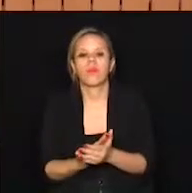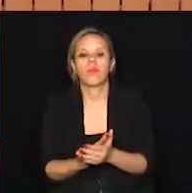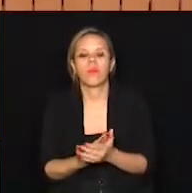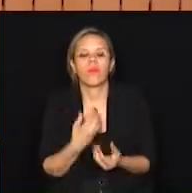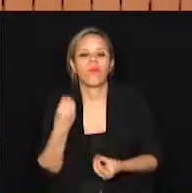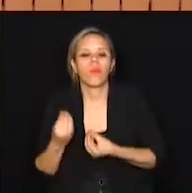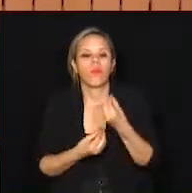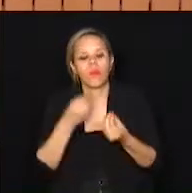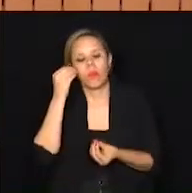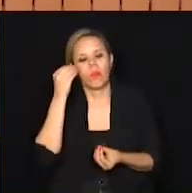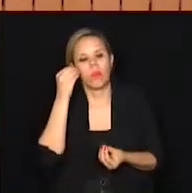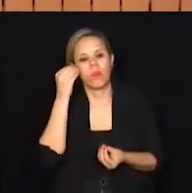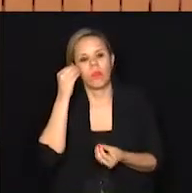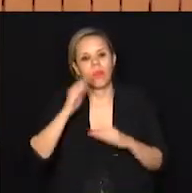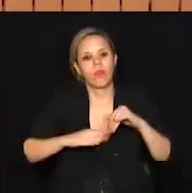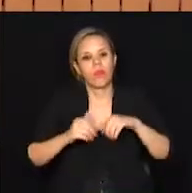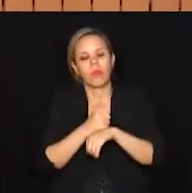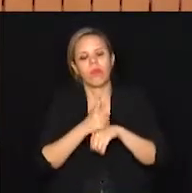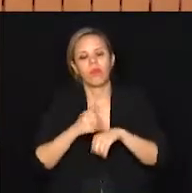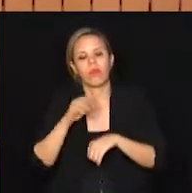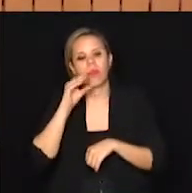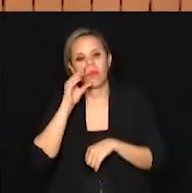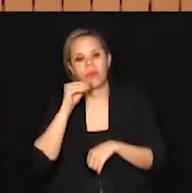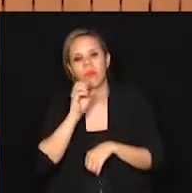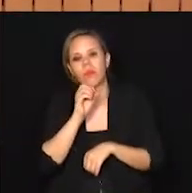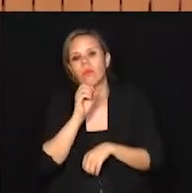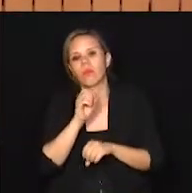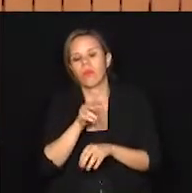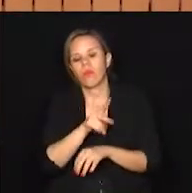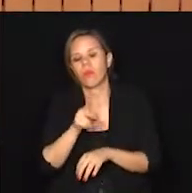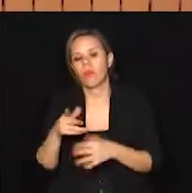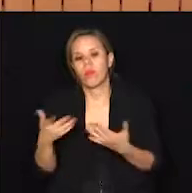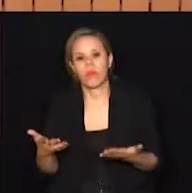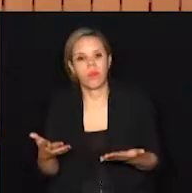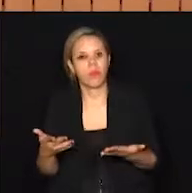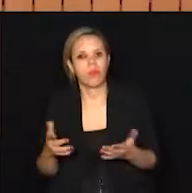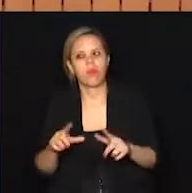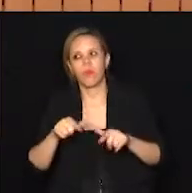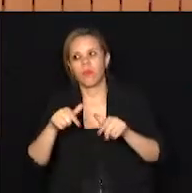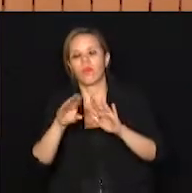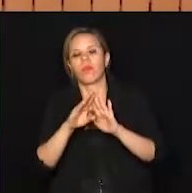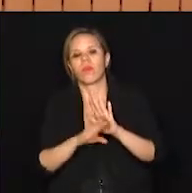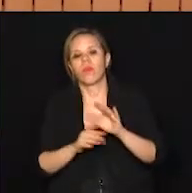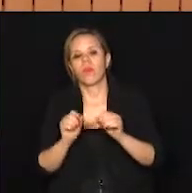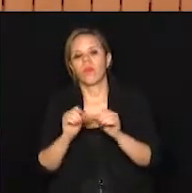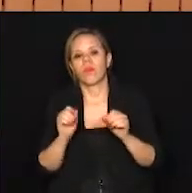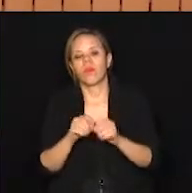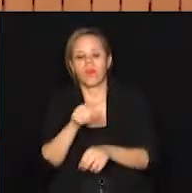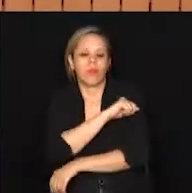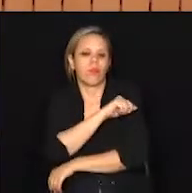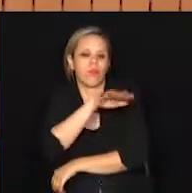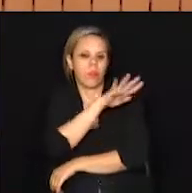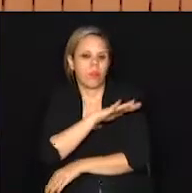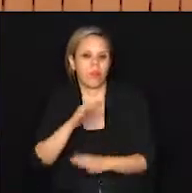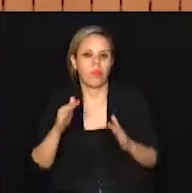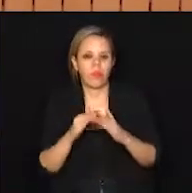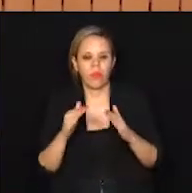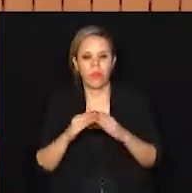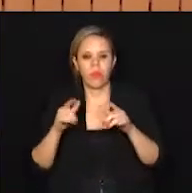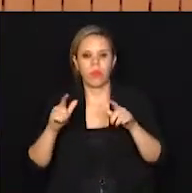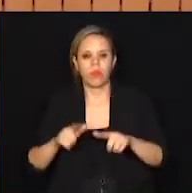será a testagem dos profissionais e dos trabalhadores da educação? Quais são as medidas que estão sendo tomadas para os alunos que moram